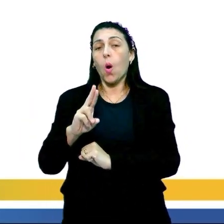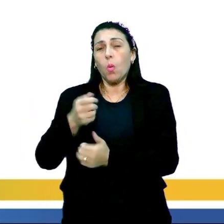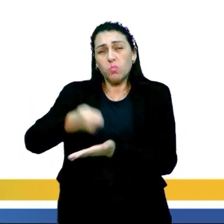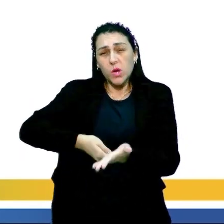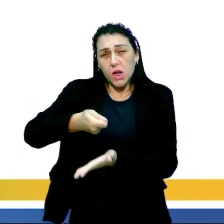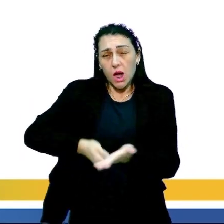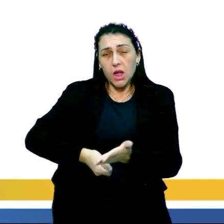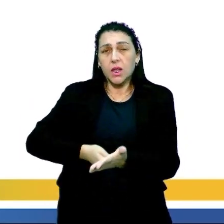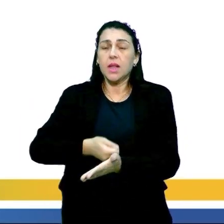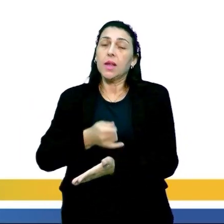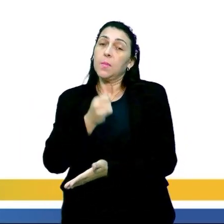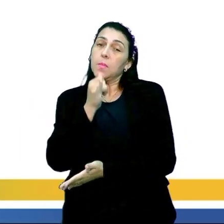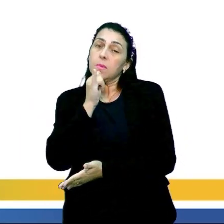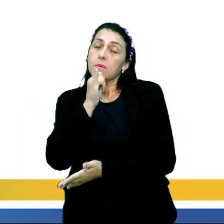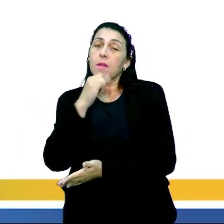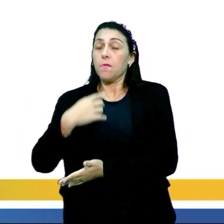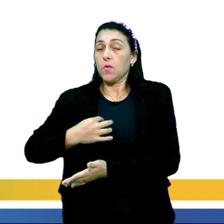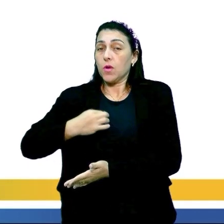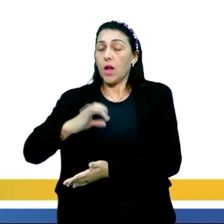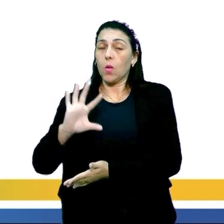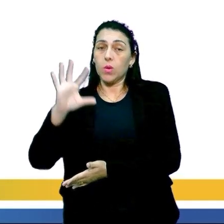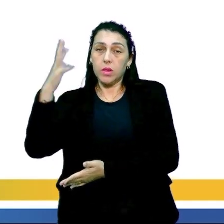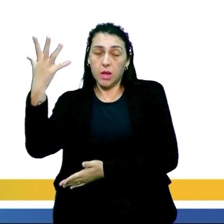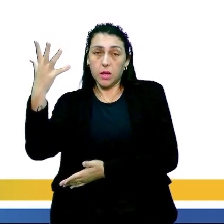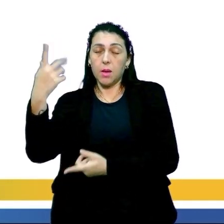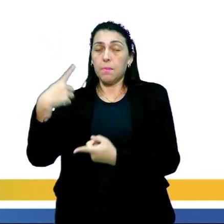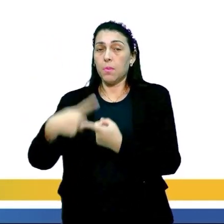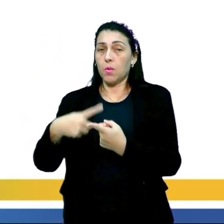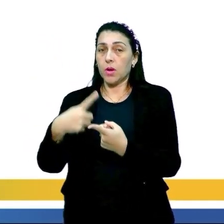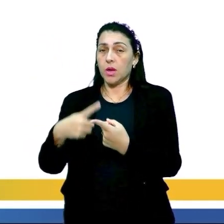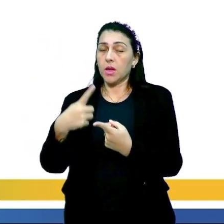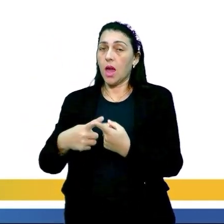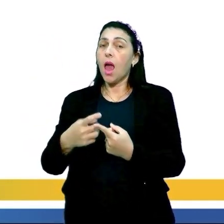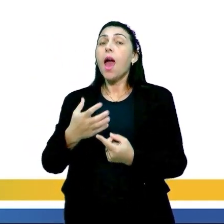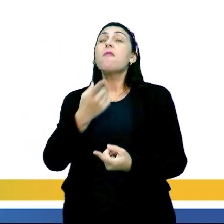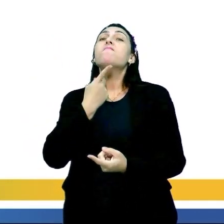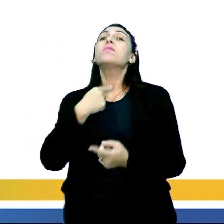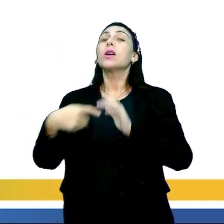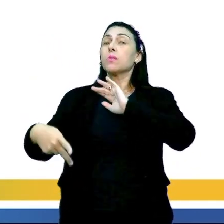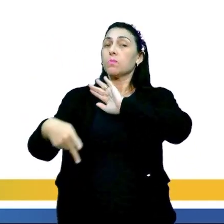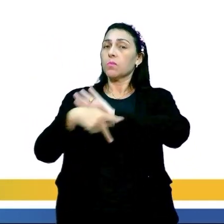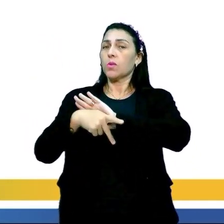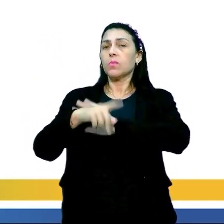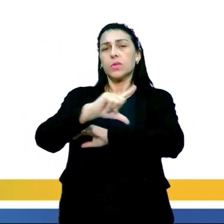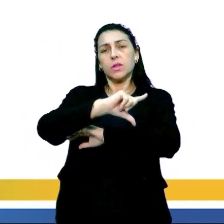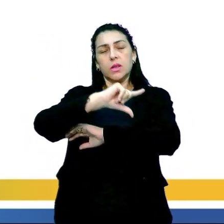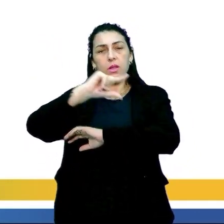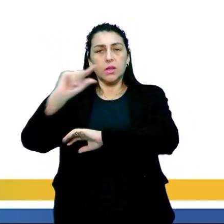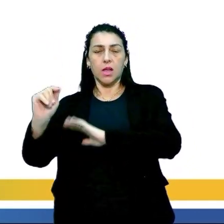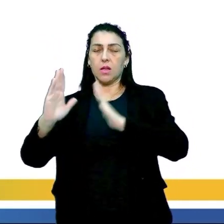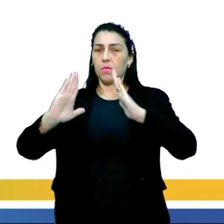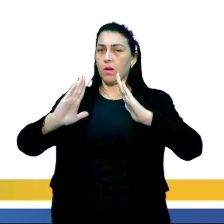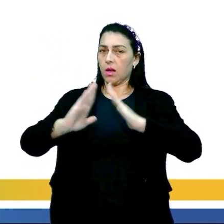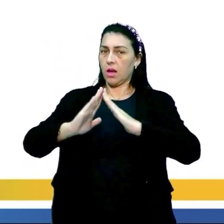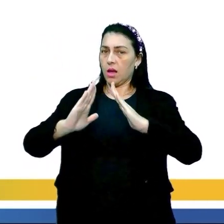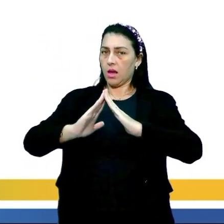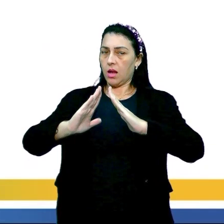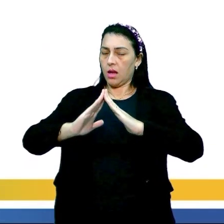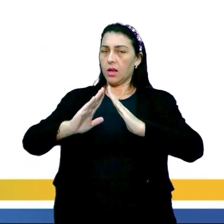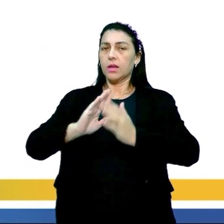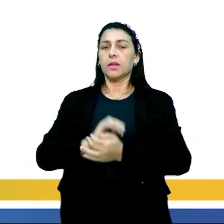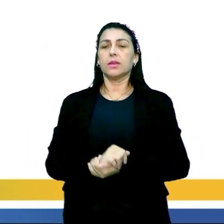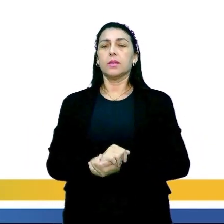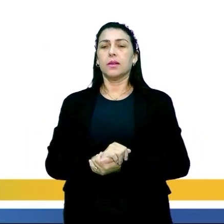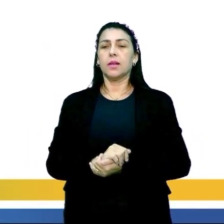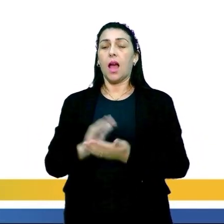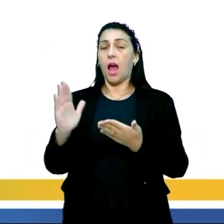forçadas. Voluntárias são aquelas que ocorrem por espontânea vontade. É quando você sai da sua casa, você se desloca,